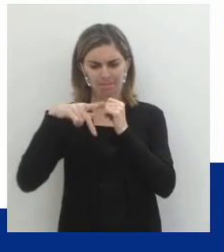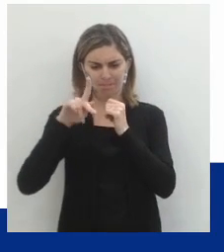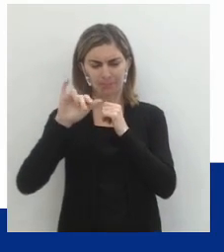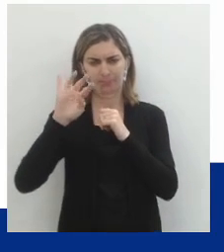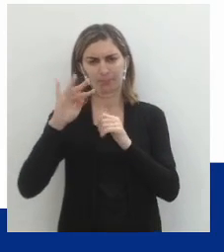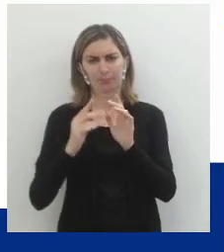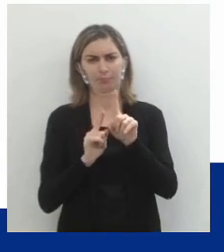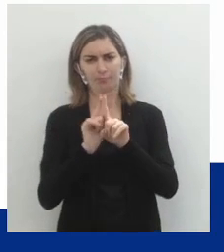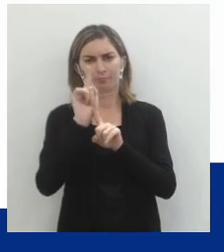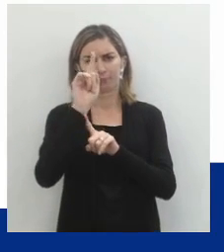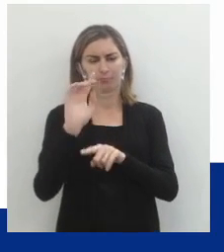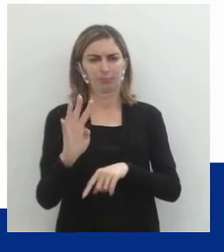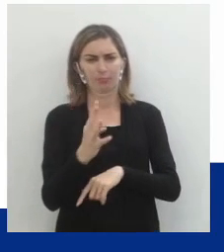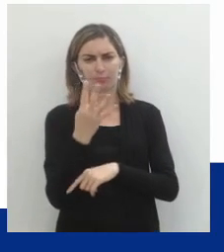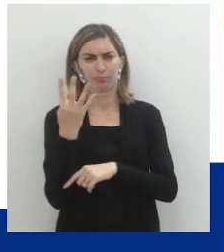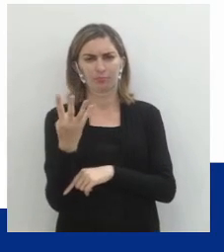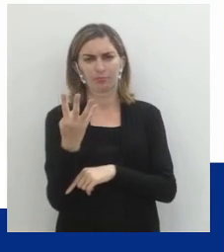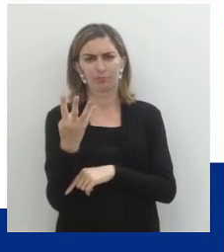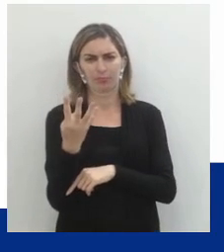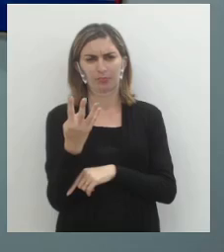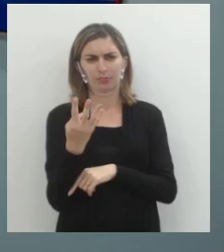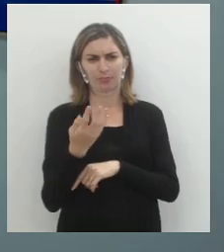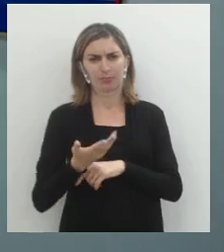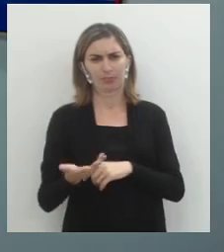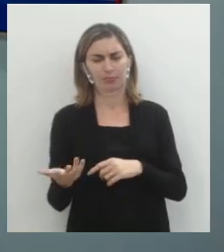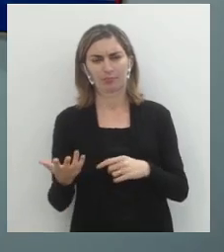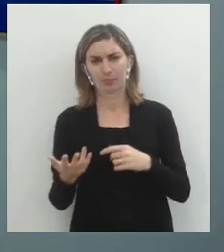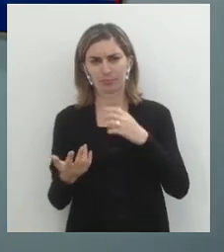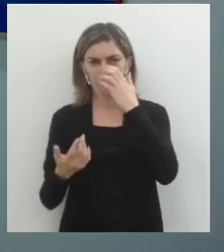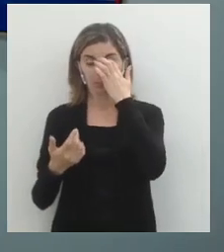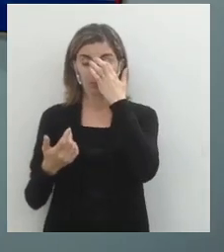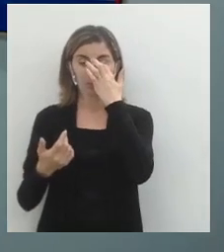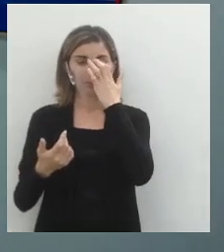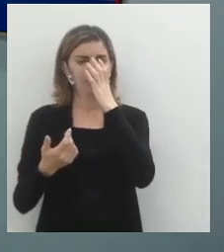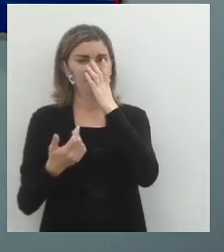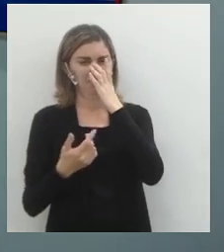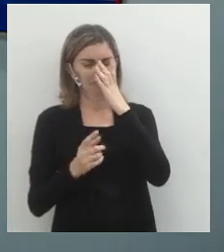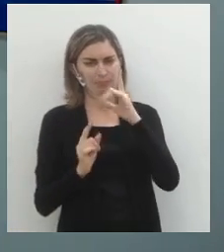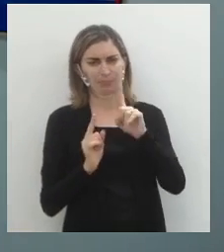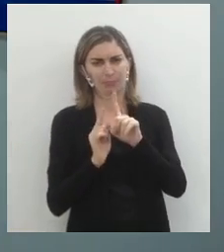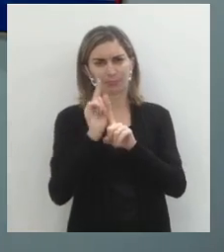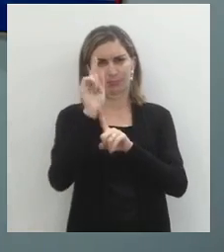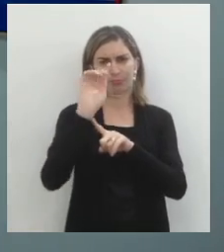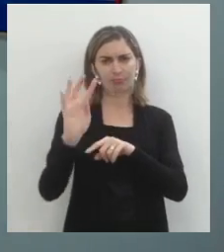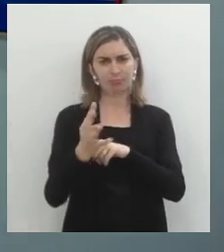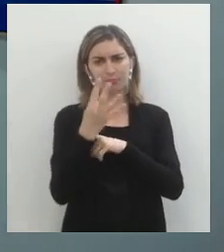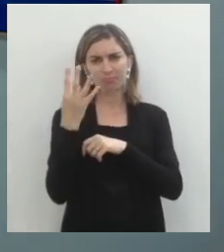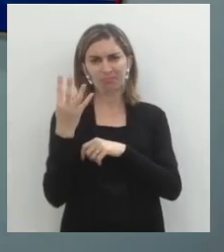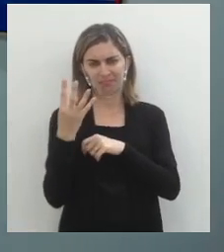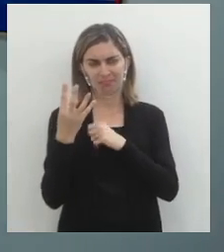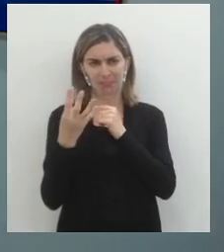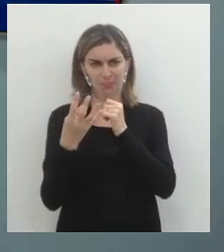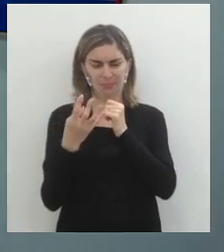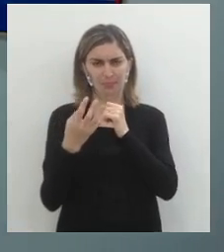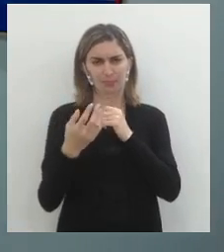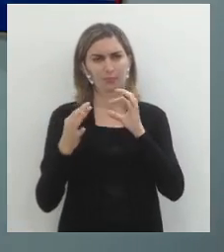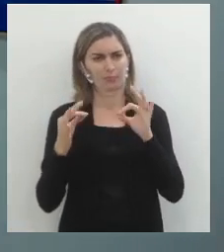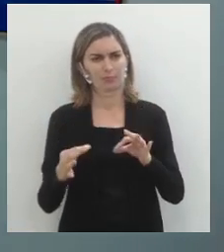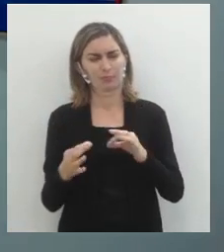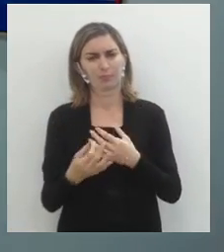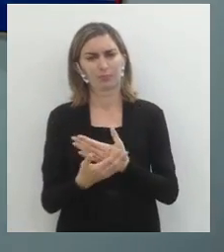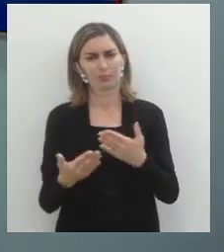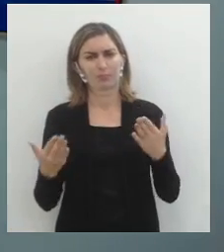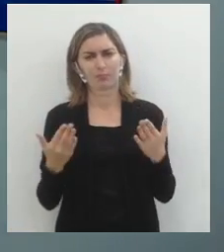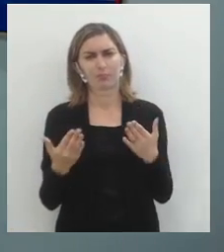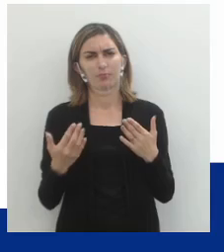aumente para 4. Ele fez assim, ó, joga para mim a tela aqui, bota para mim aqui. Ele fez assim, ó, aumenta para 4, exato, certinho. Então, galera,